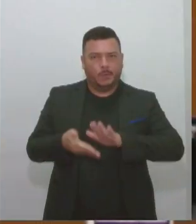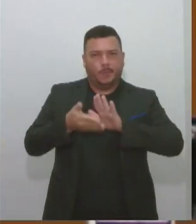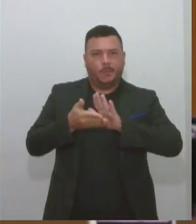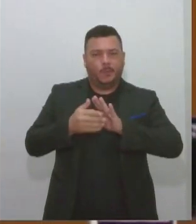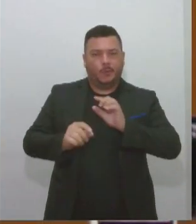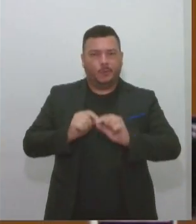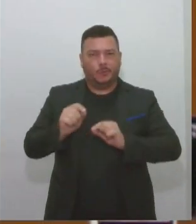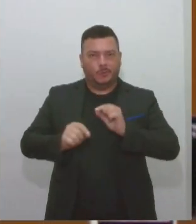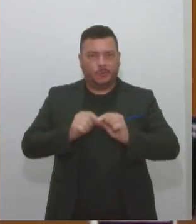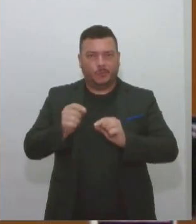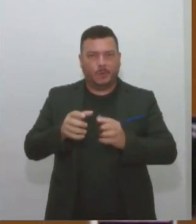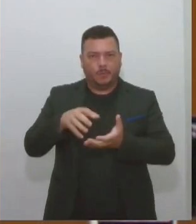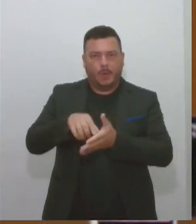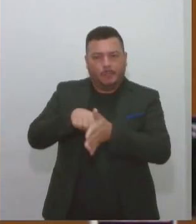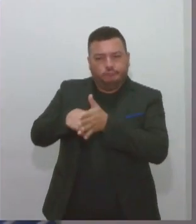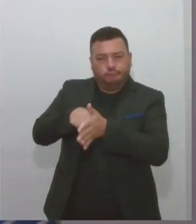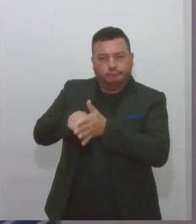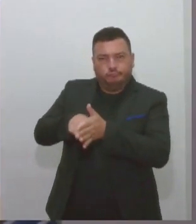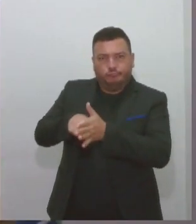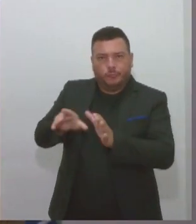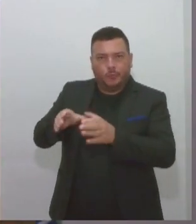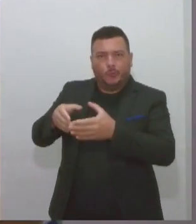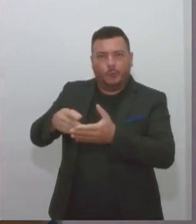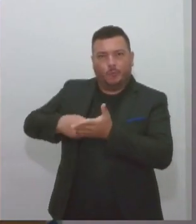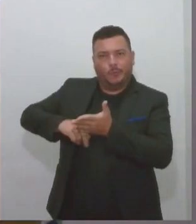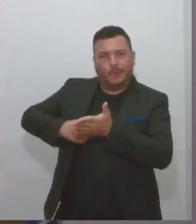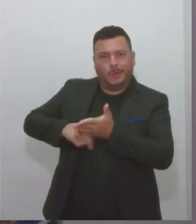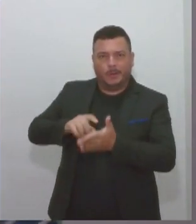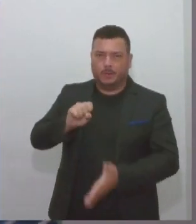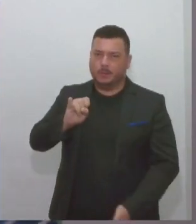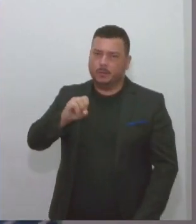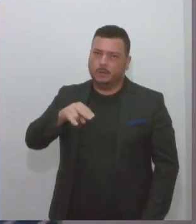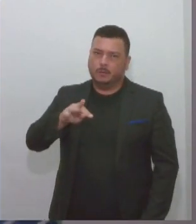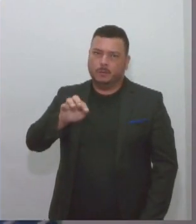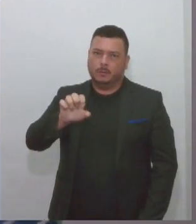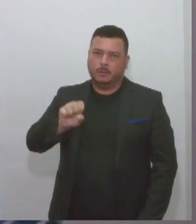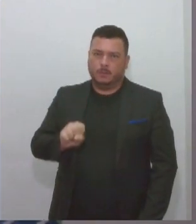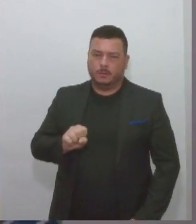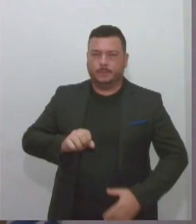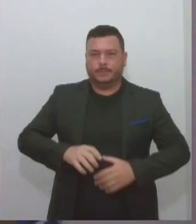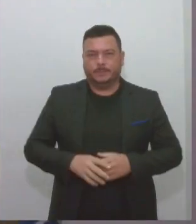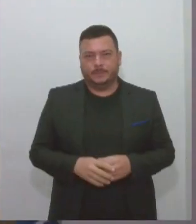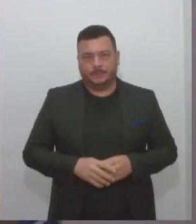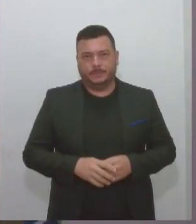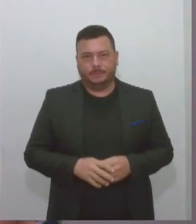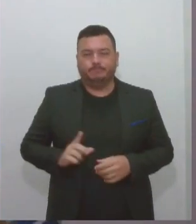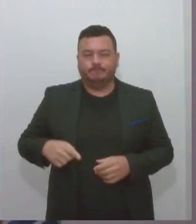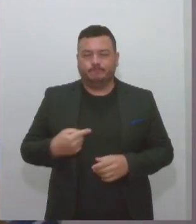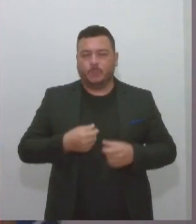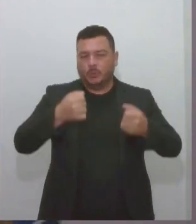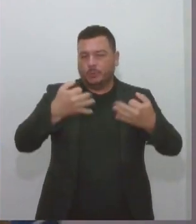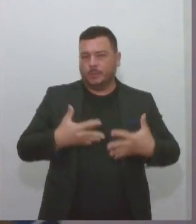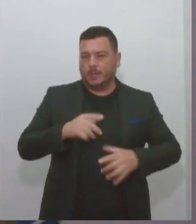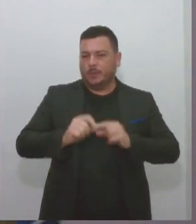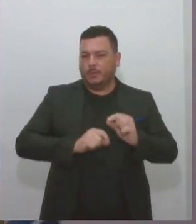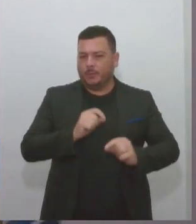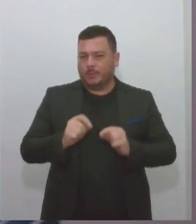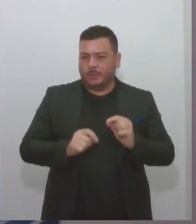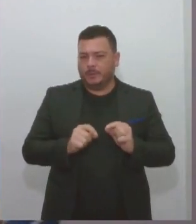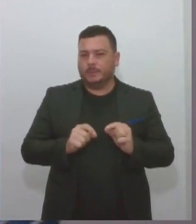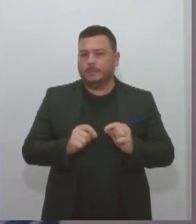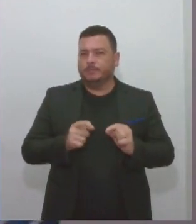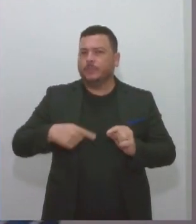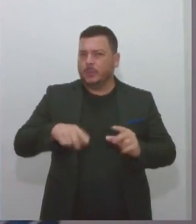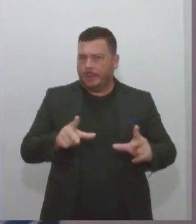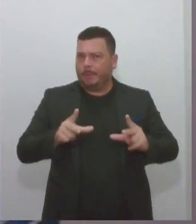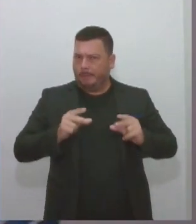CPI para investigar o Sintese. A gente fez uma fala trazendo que o que merece